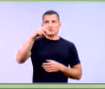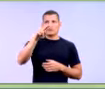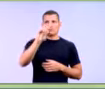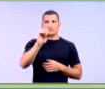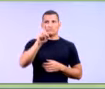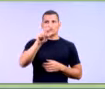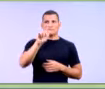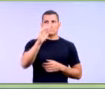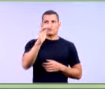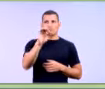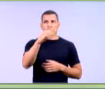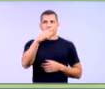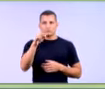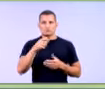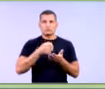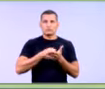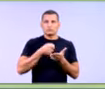A